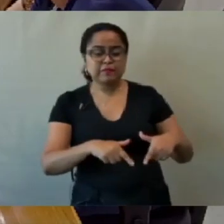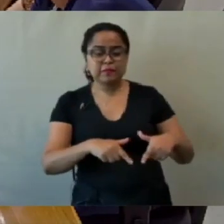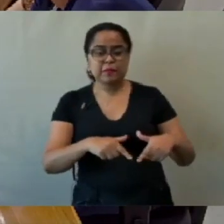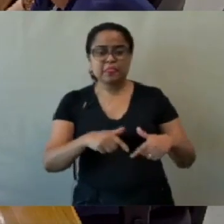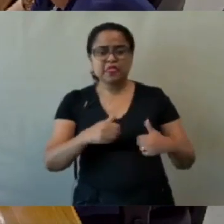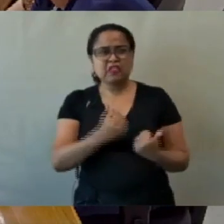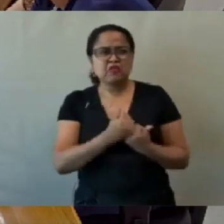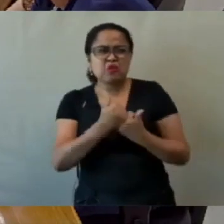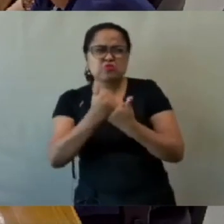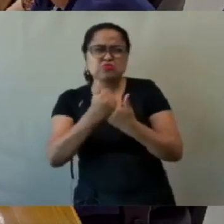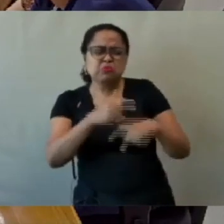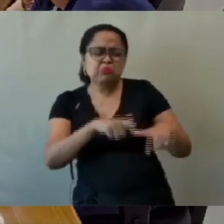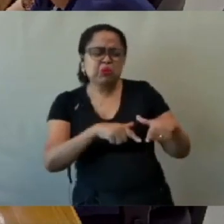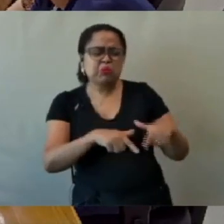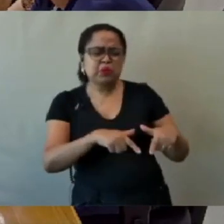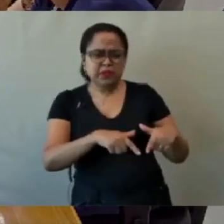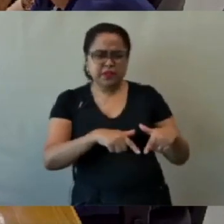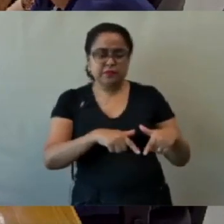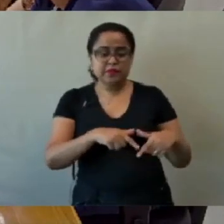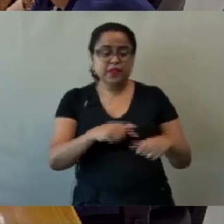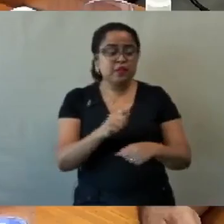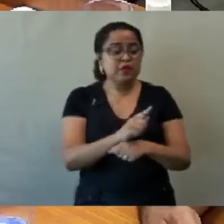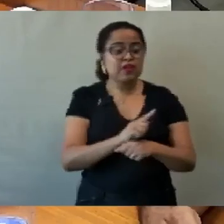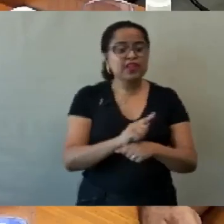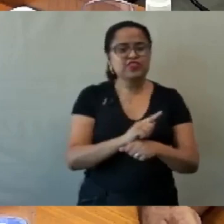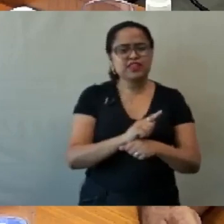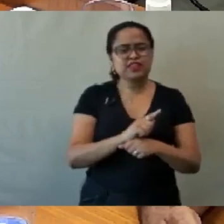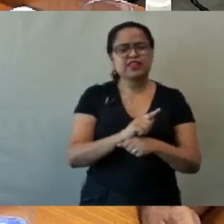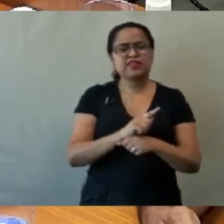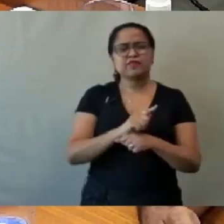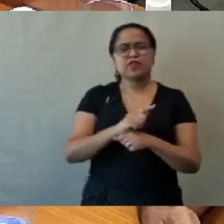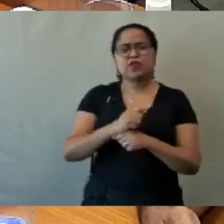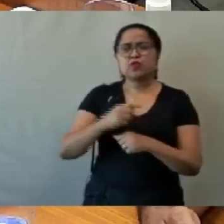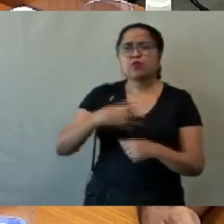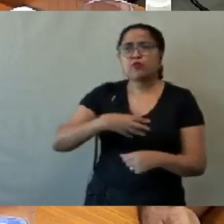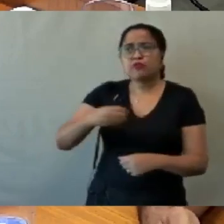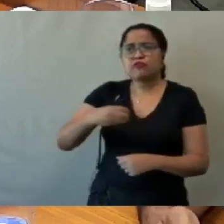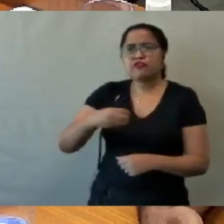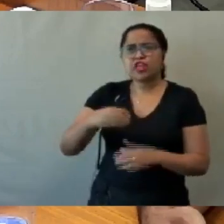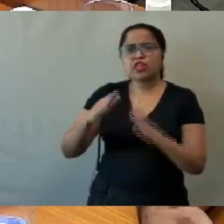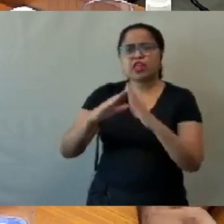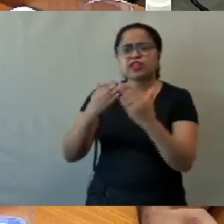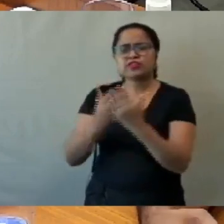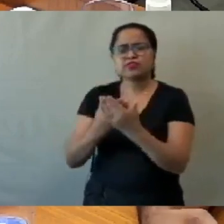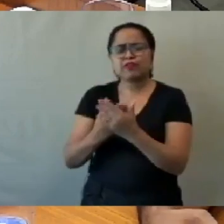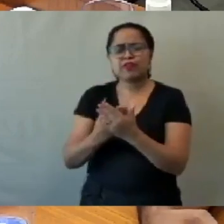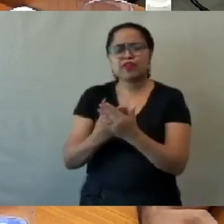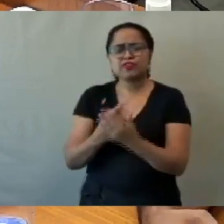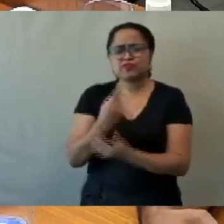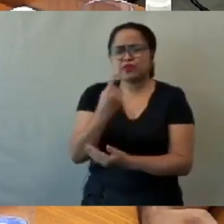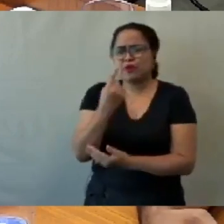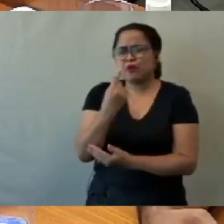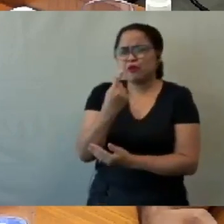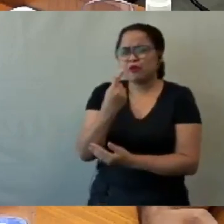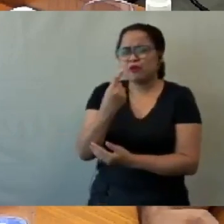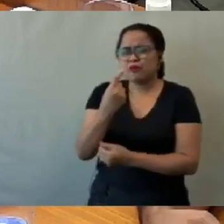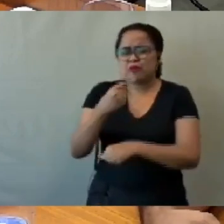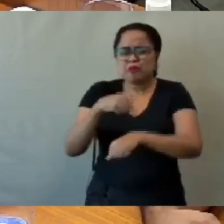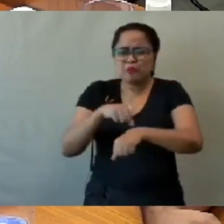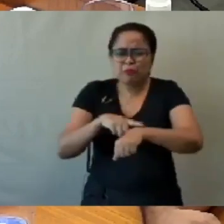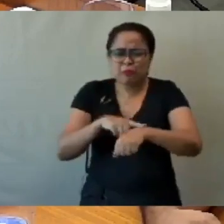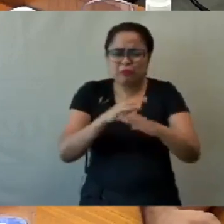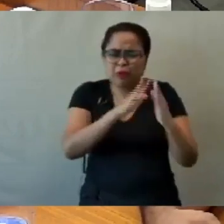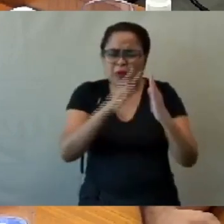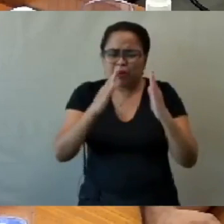consegue gerir a vida tendo o filho na escola só um horário. Ela vai ter que dar um outro jeito ou depender de uma segunda mulher com que ela vai deixar